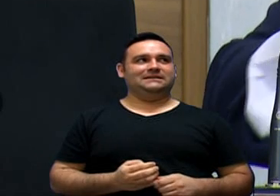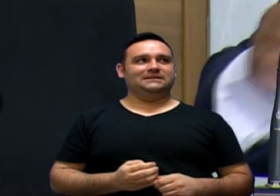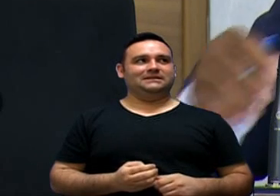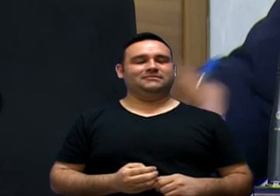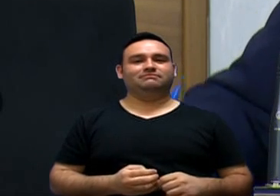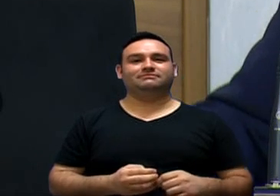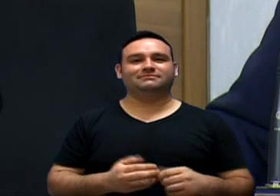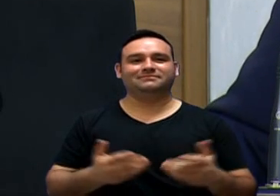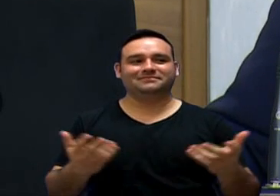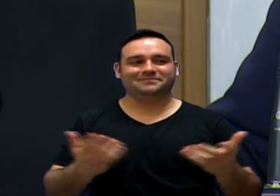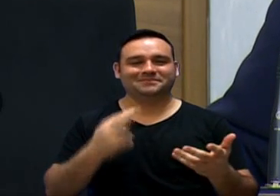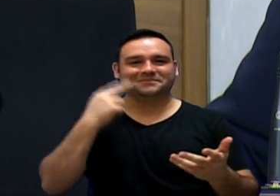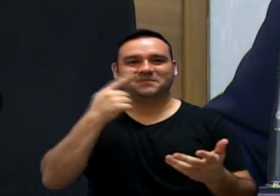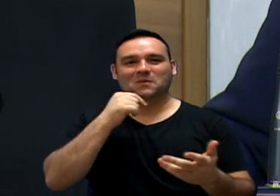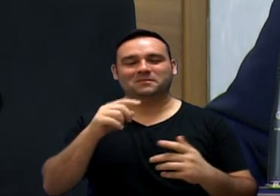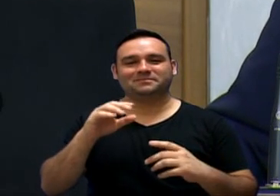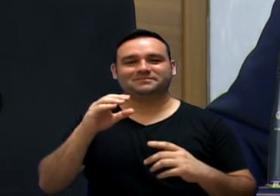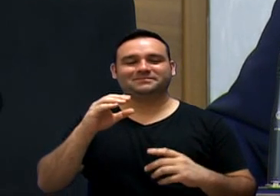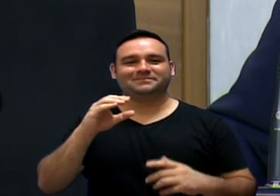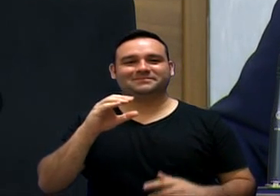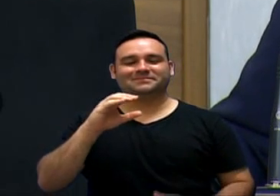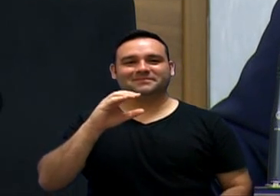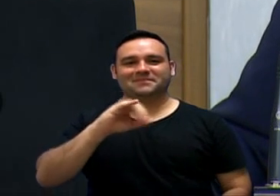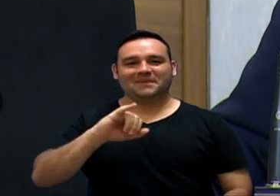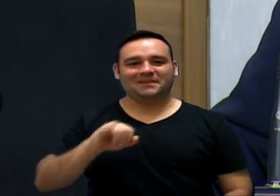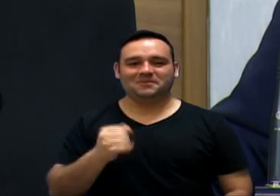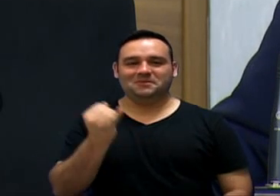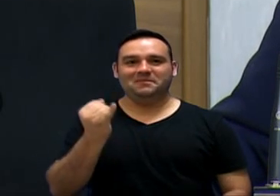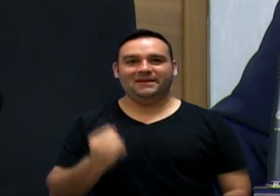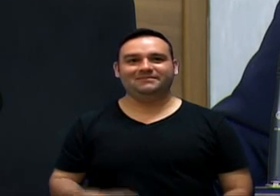Vereador Cícero João, por favor, o voto.